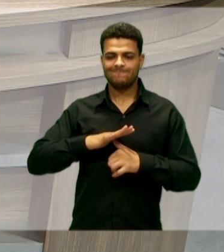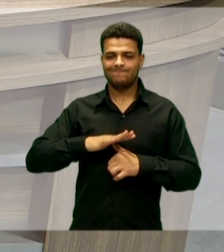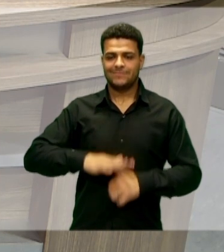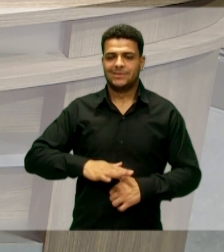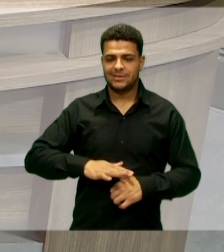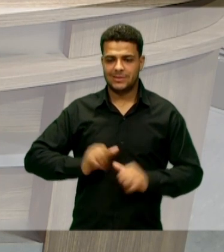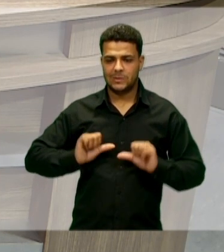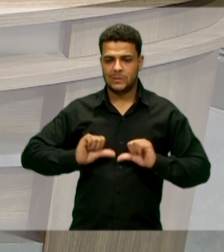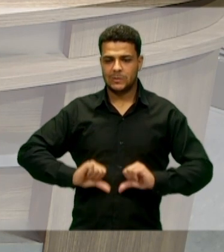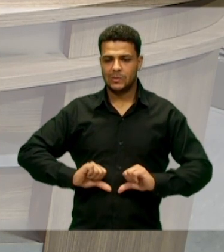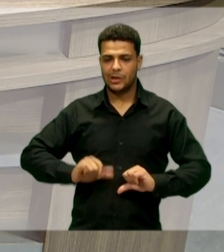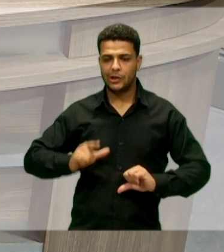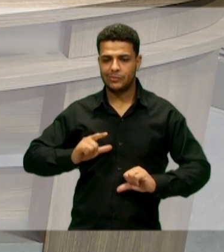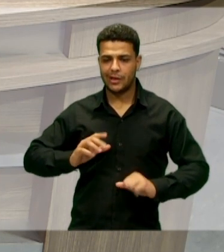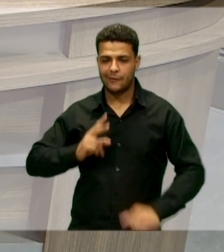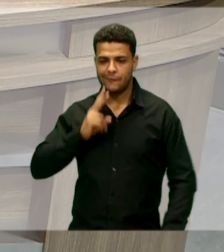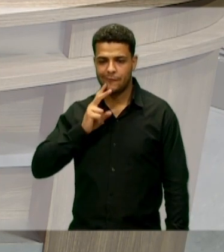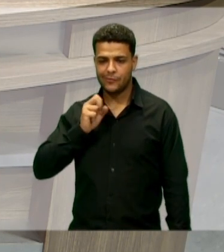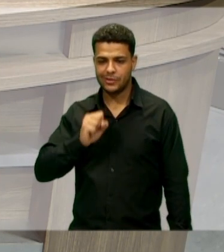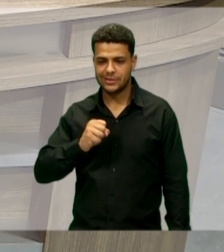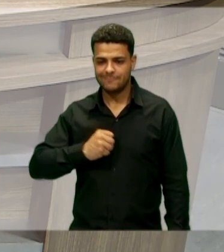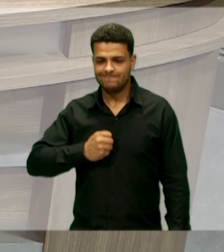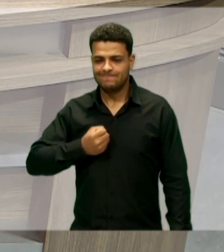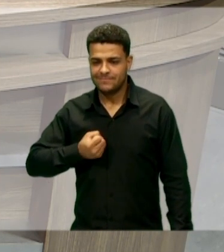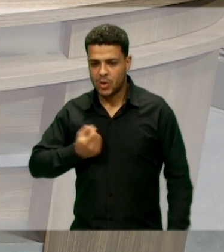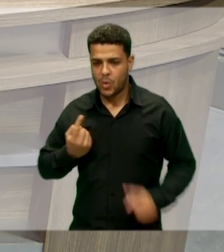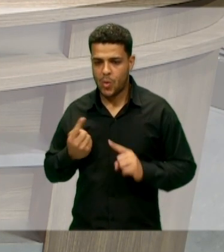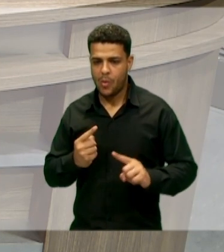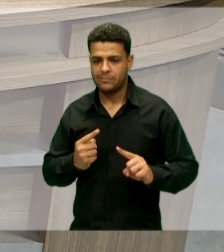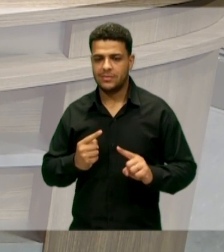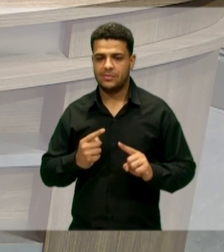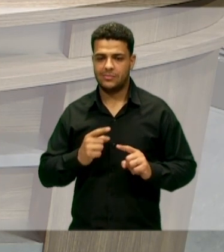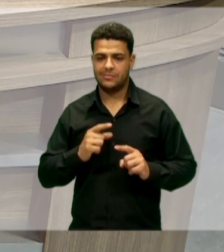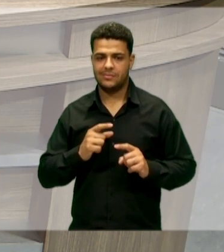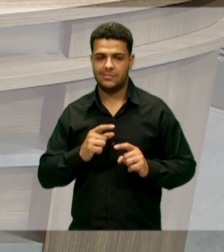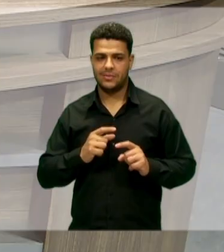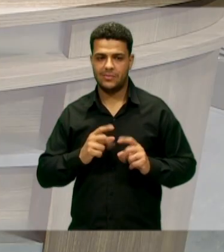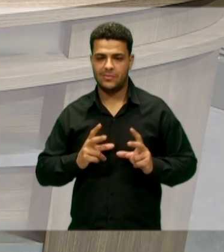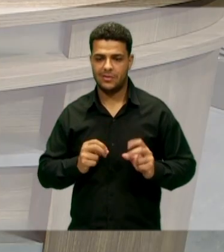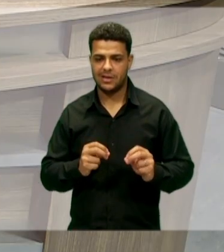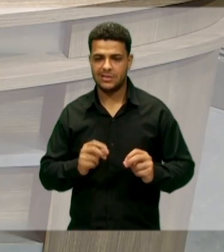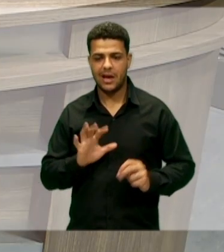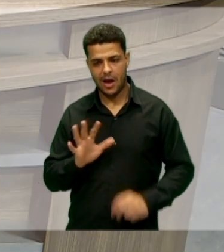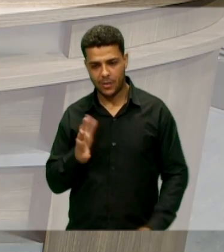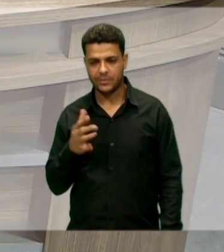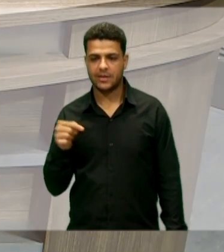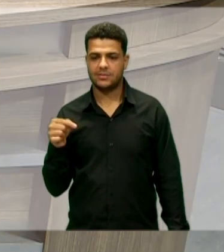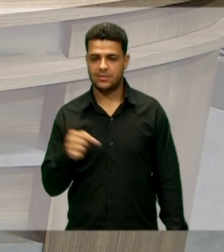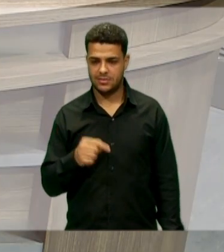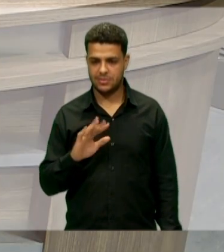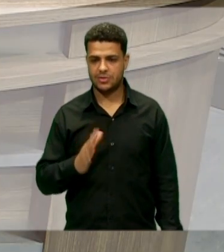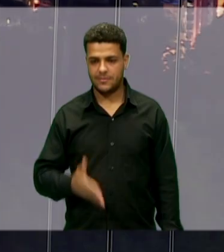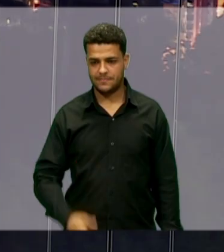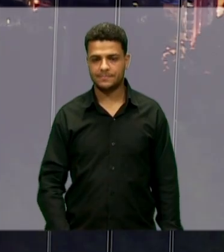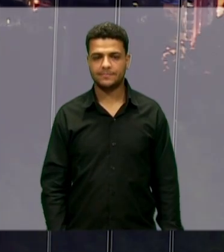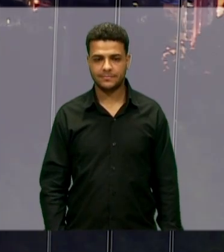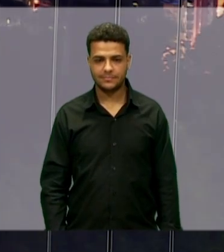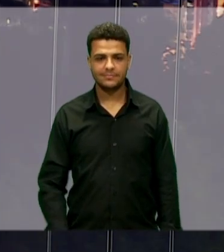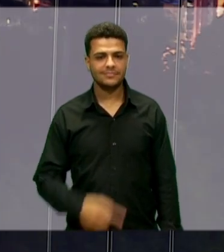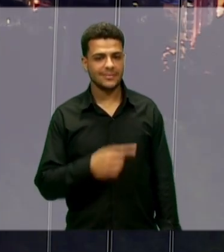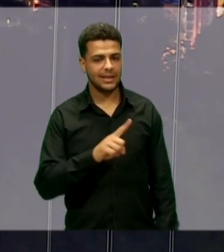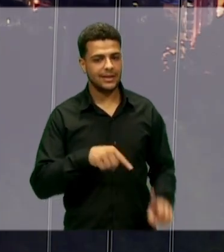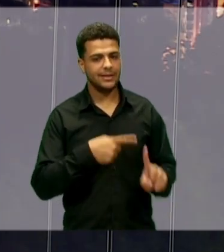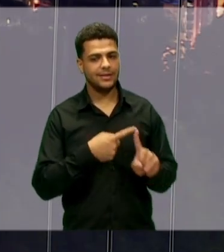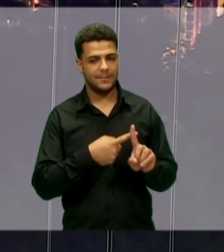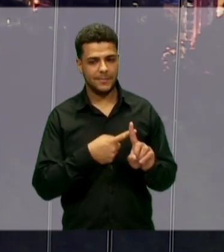diagnóstico. E ele não tem forças para lutar contra o câncer. Infelizmente isso acontece. Esse é